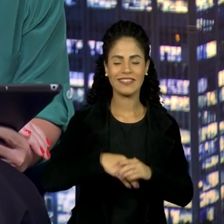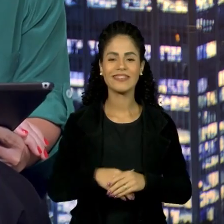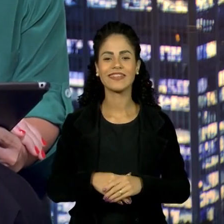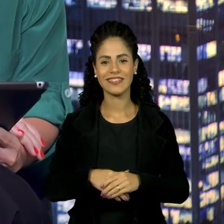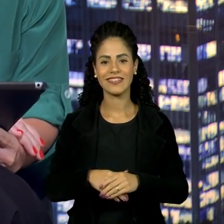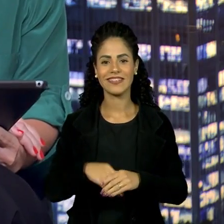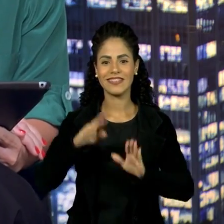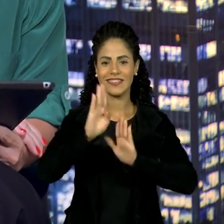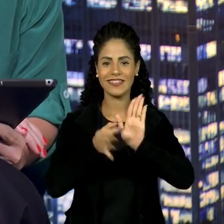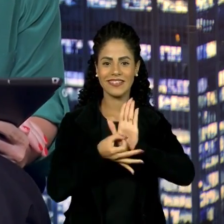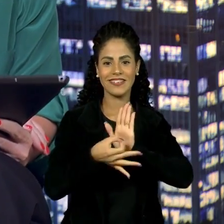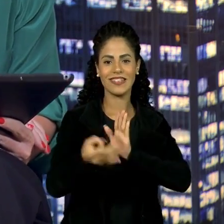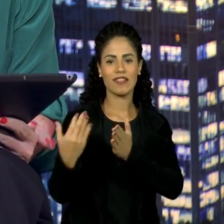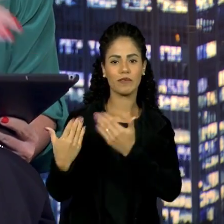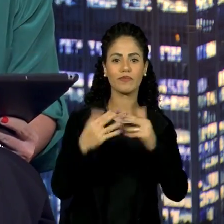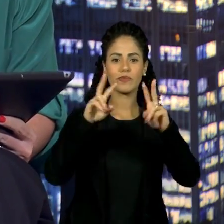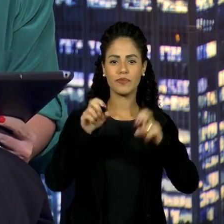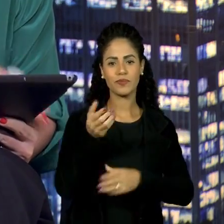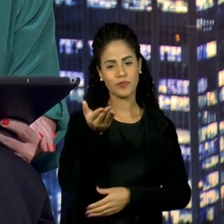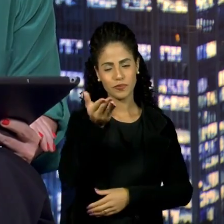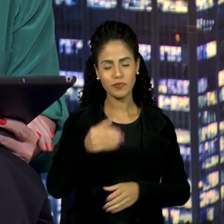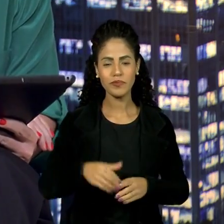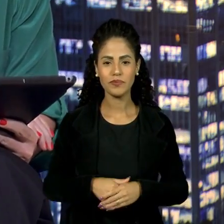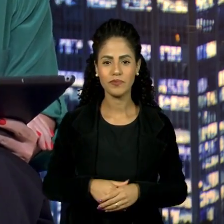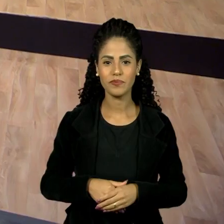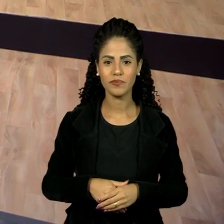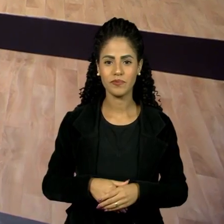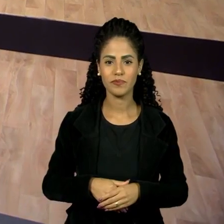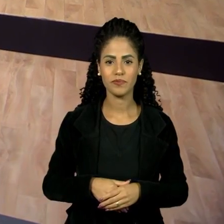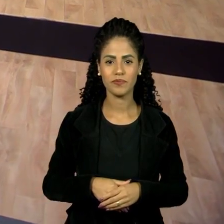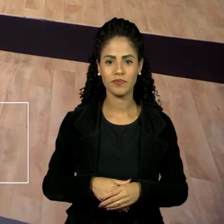pouquinho conversando mais sobre esse assunto. Até já.